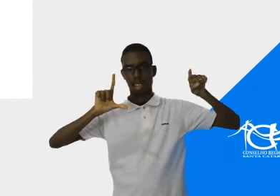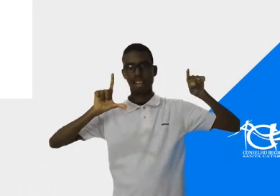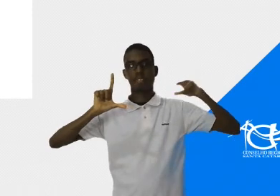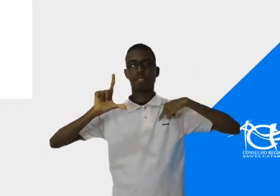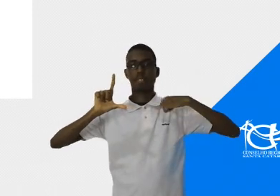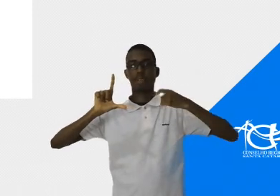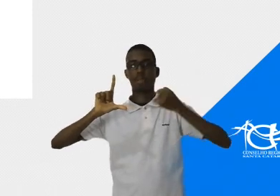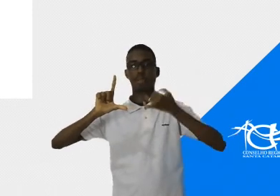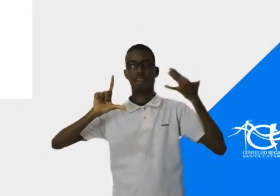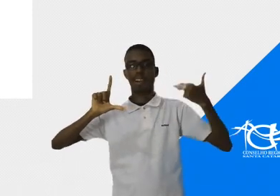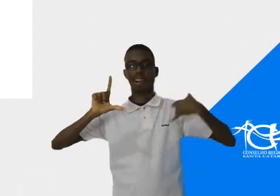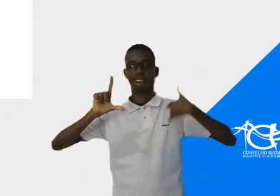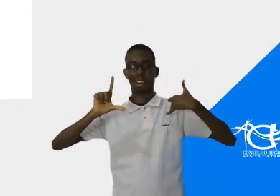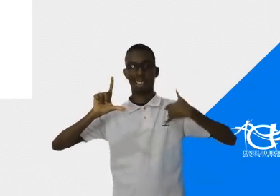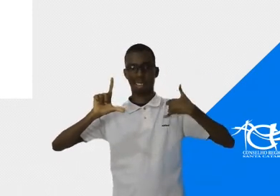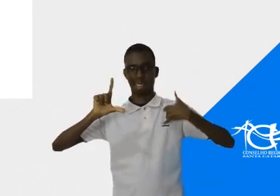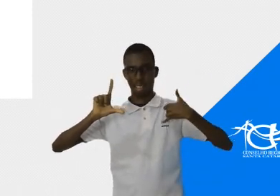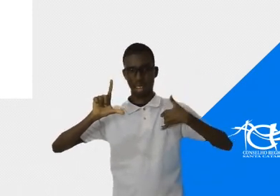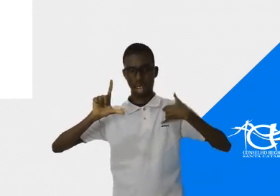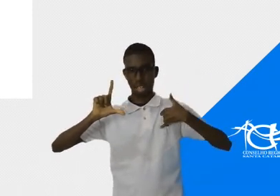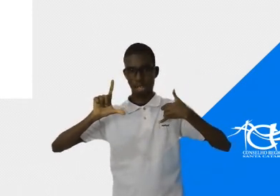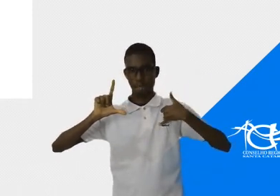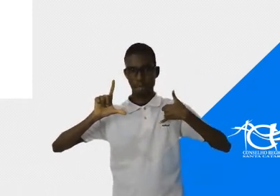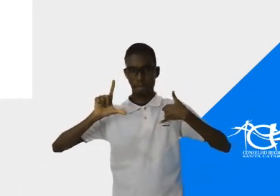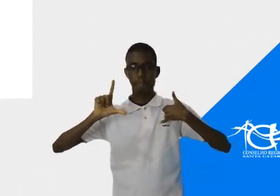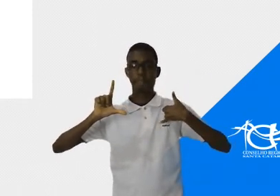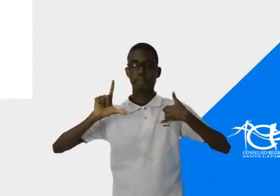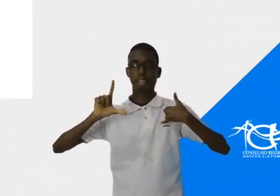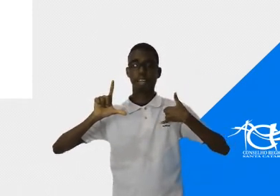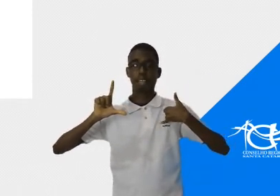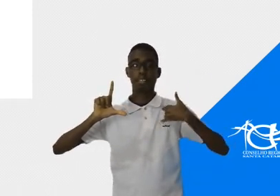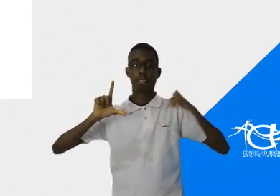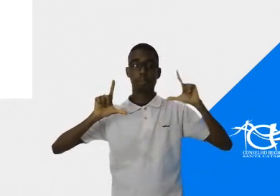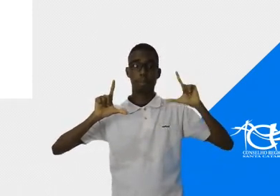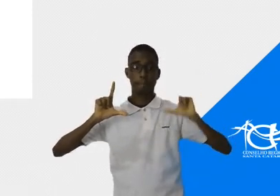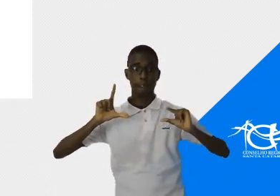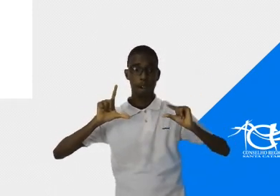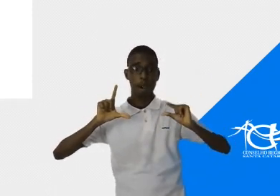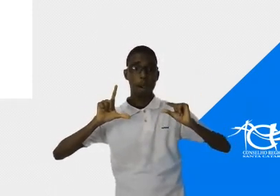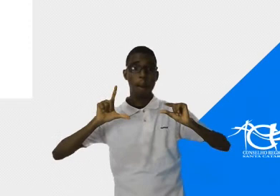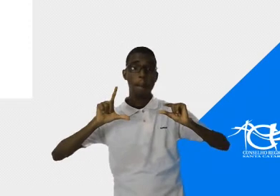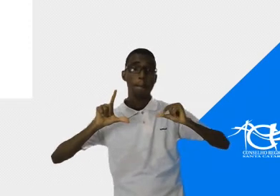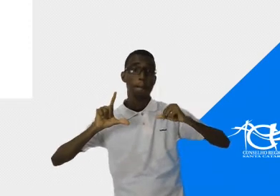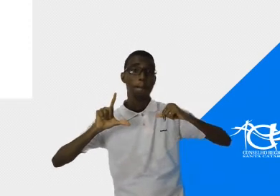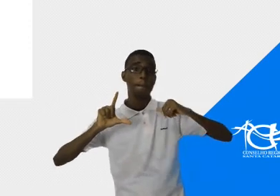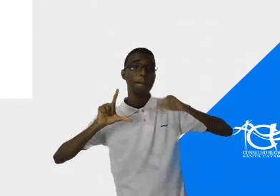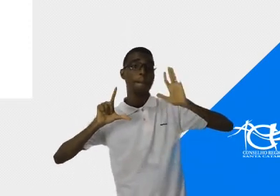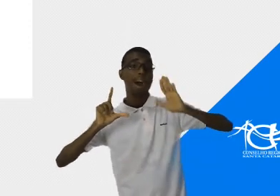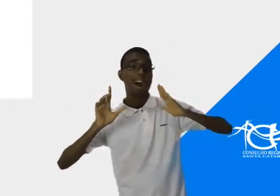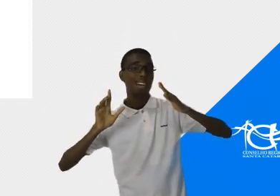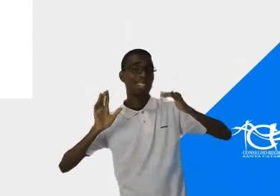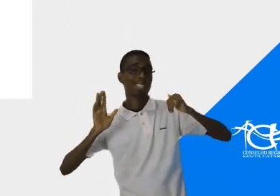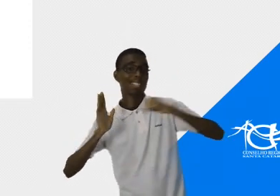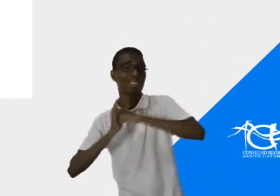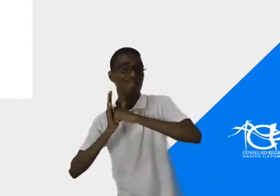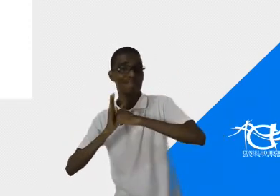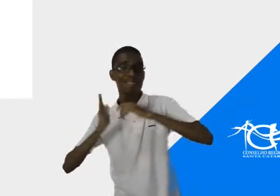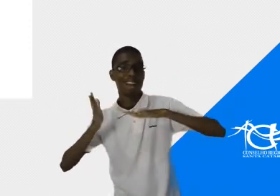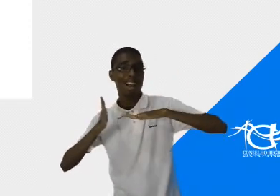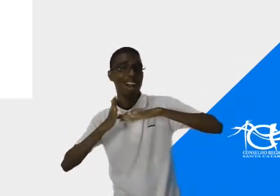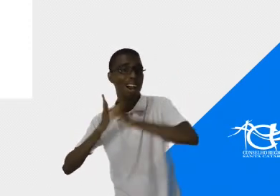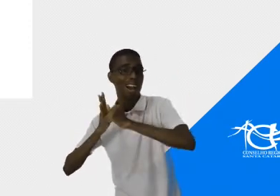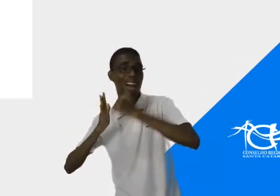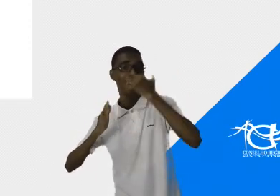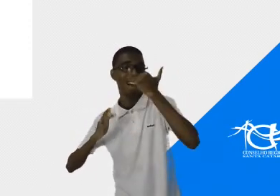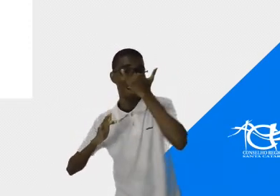do motociclista, maior é o número de eventos com lesão no trânsito. É uma linha praticamente